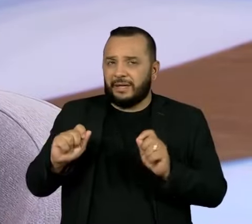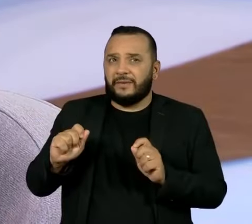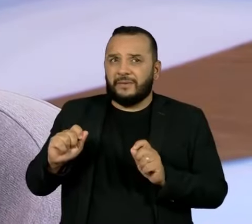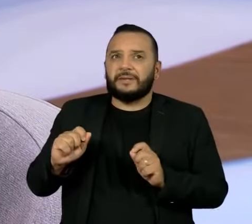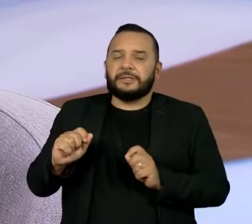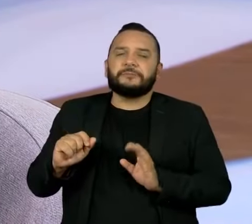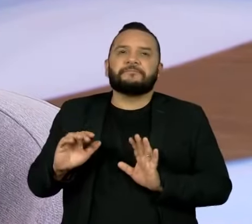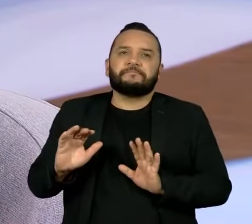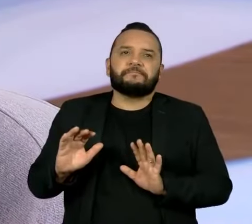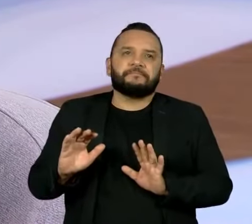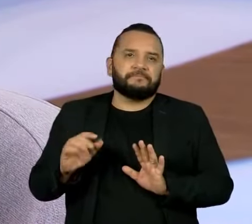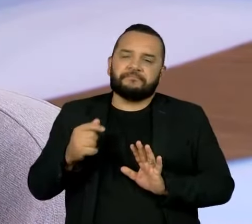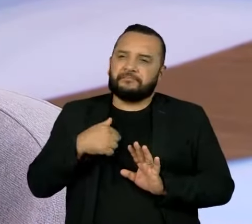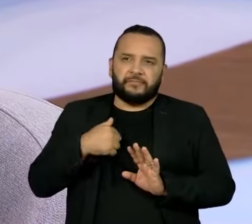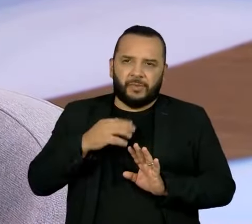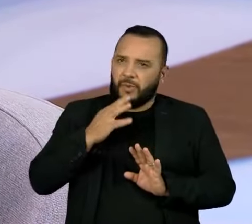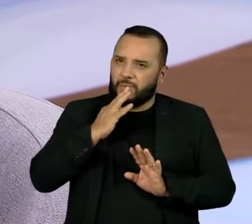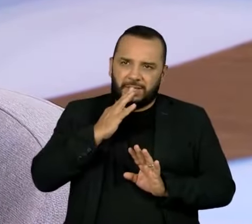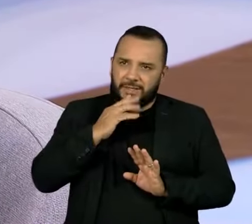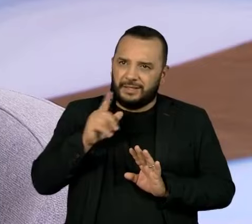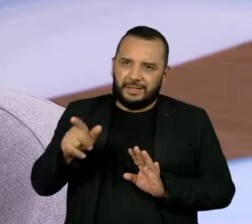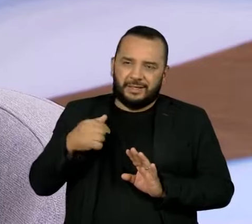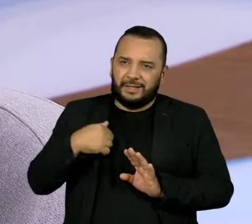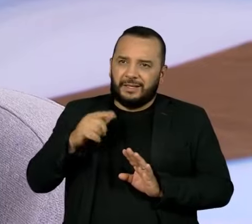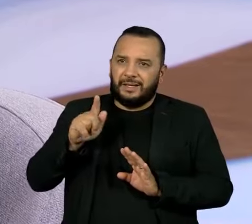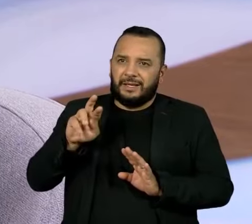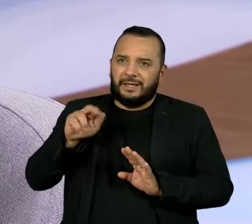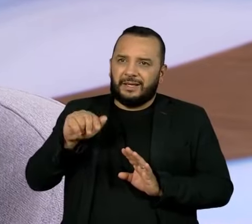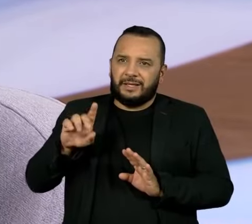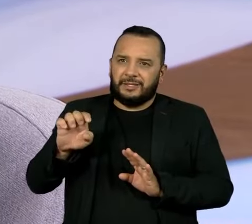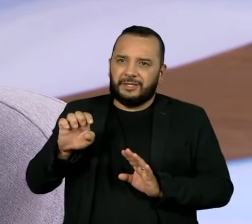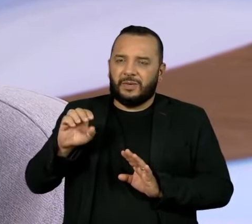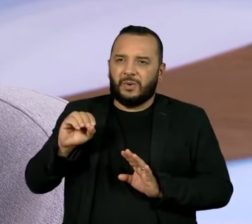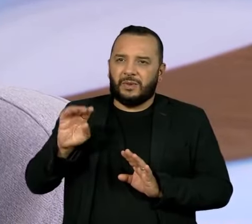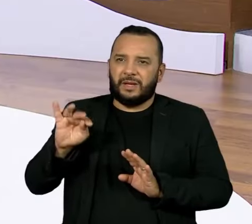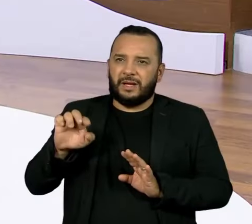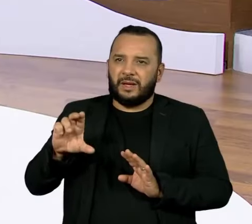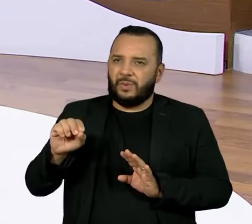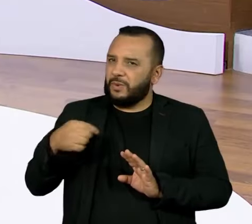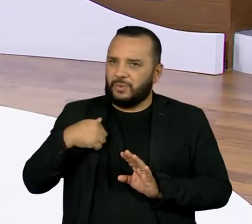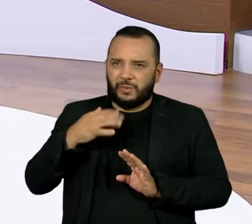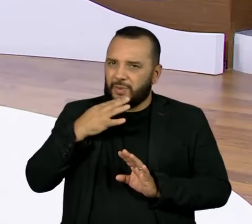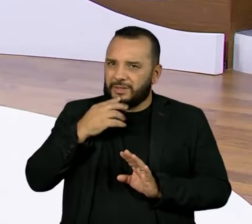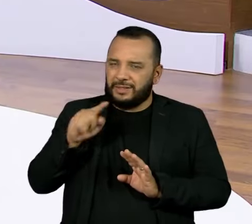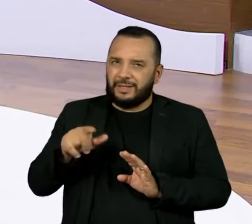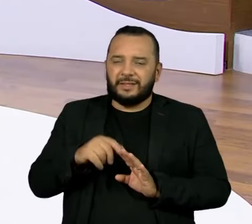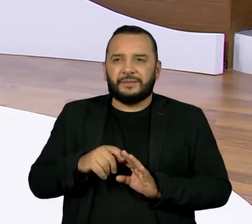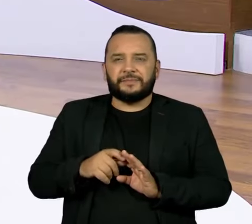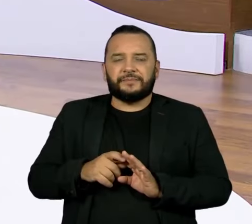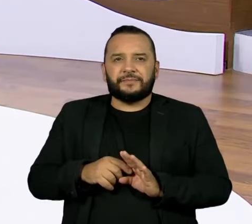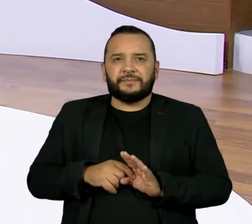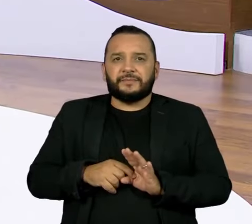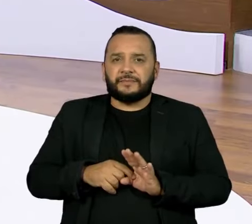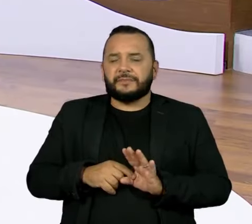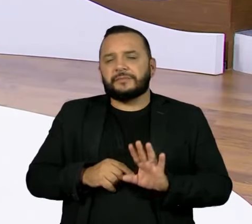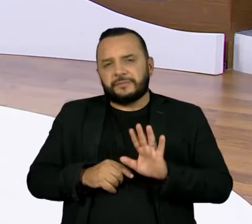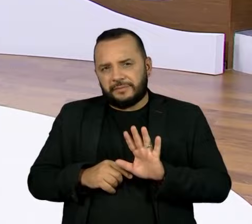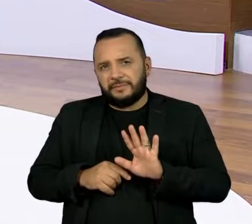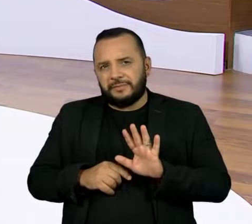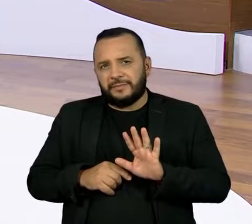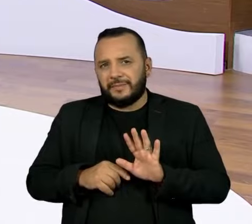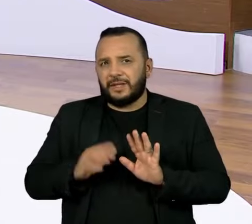Pois eu não conhecia o Grande Otelo também, assim, pessoalmente, né? E aí ele colocou